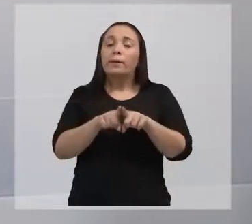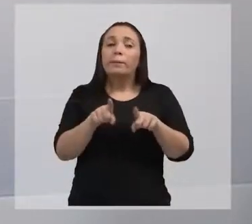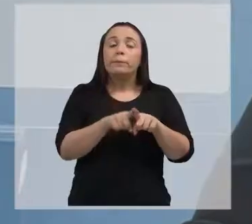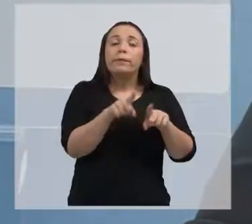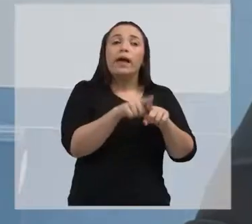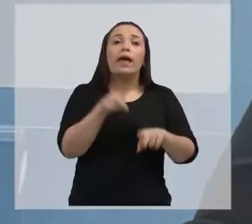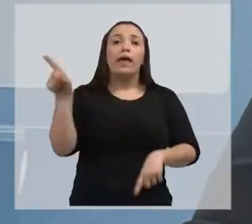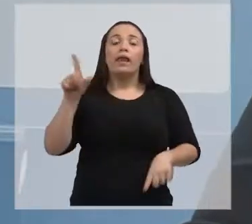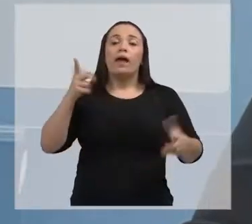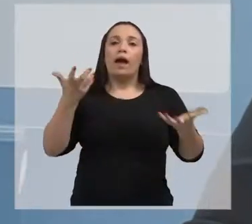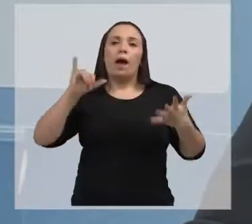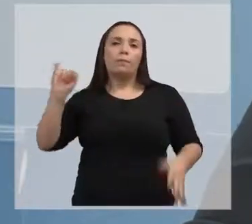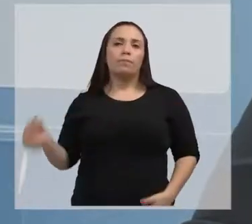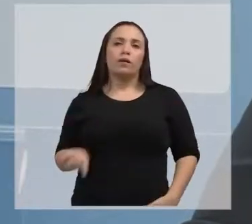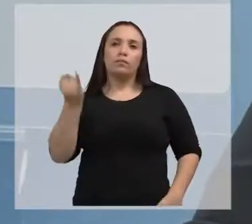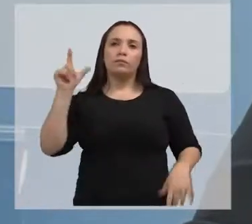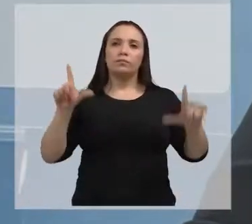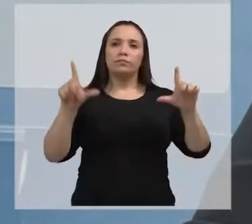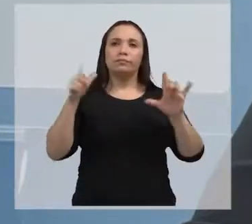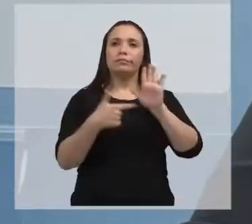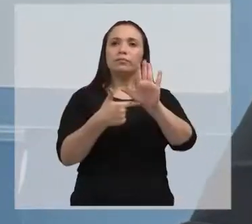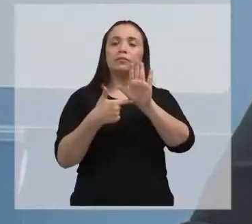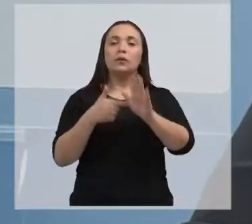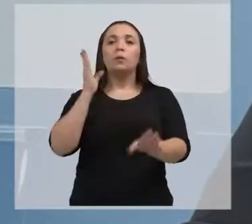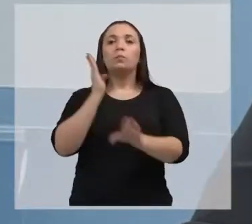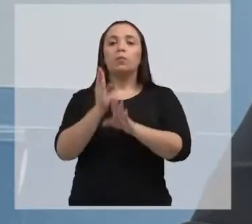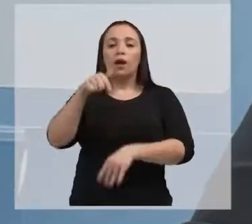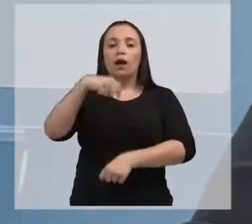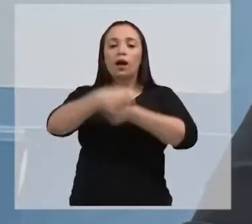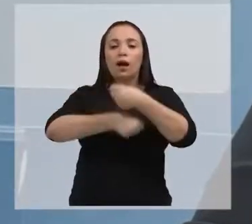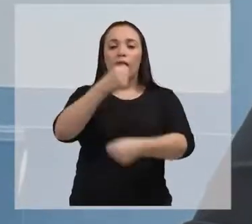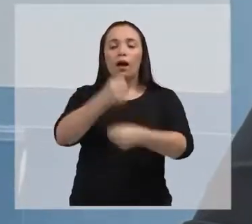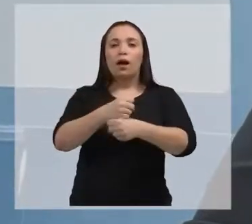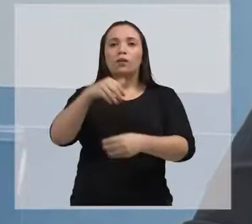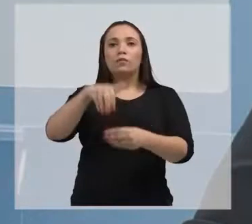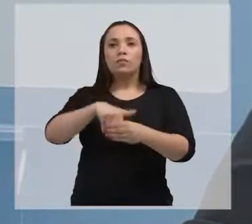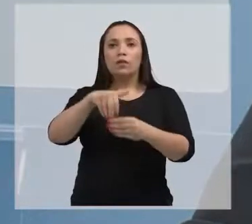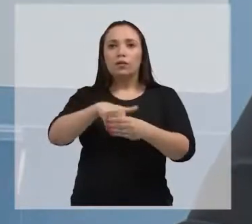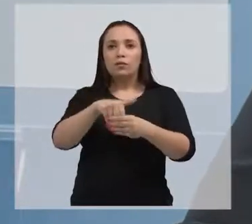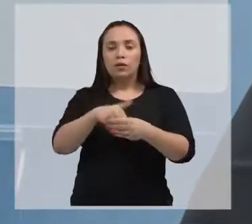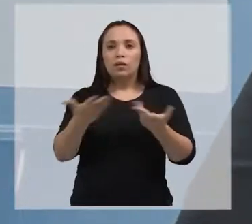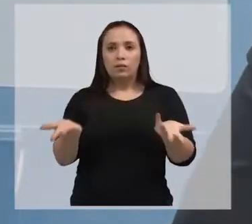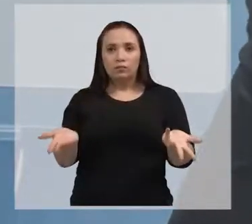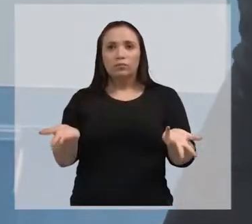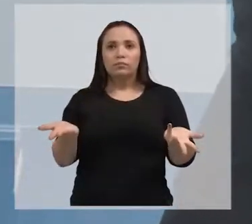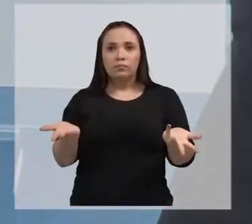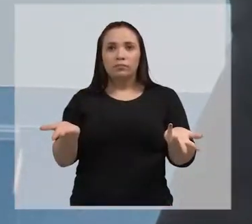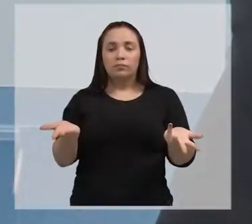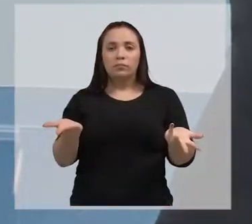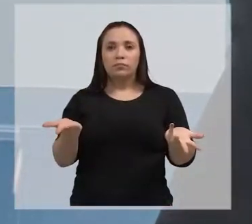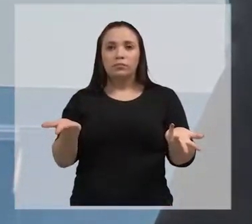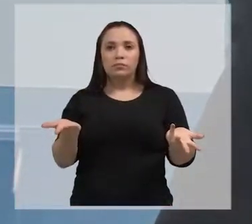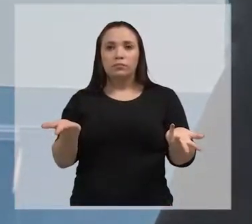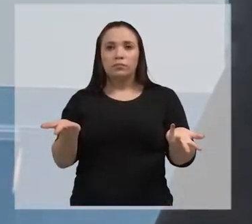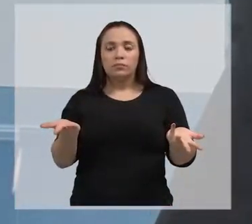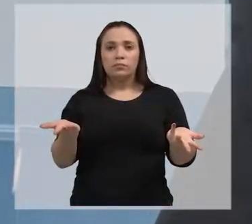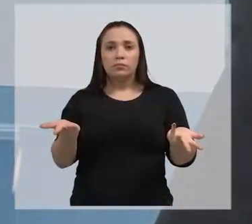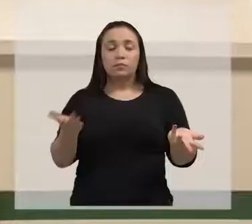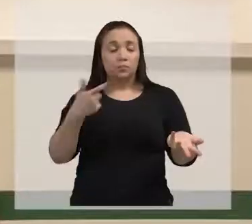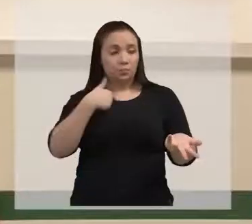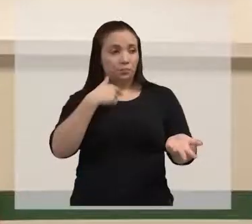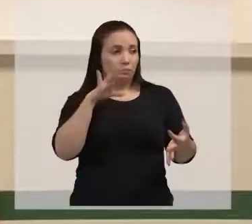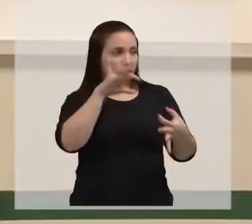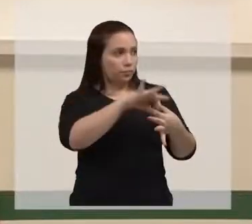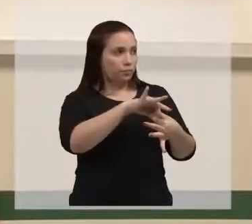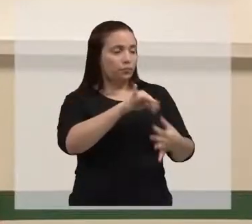isso é feito quando, Luiz? Principalmente no ano eleitoral. que antecede uma eleição e no ano eleitoral que nós estamos. Não, eu vou